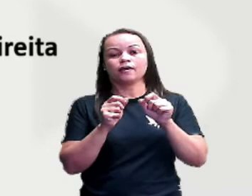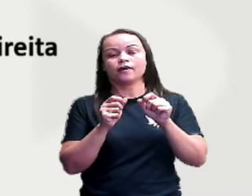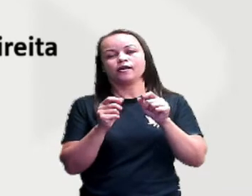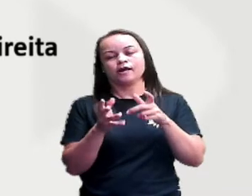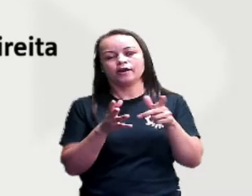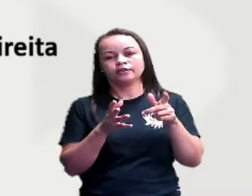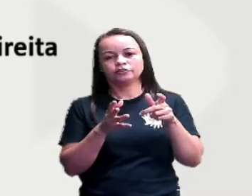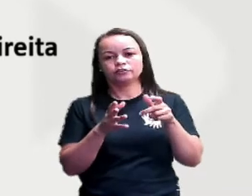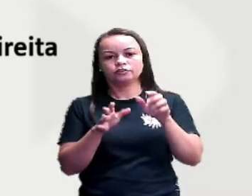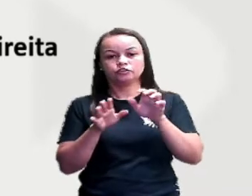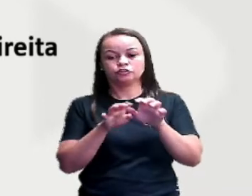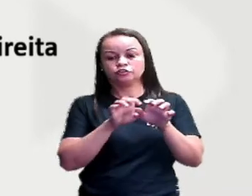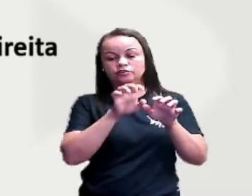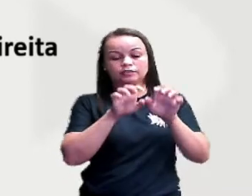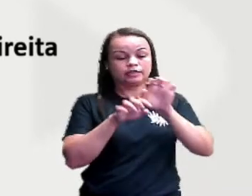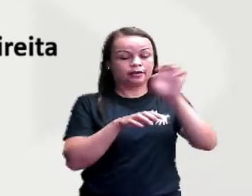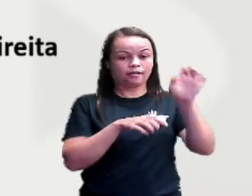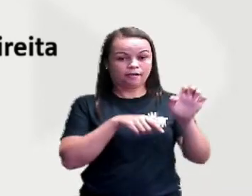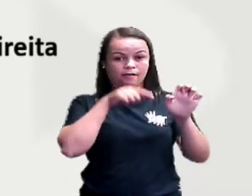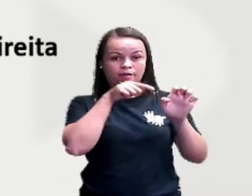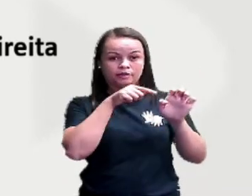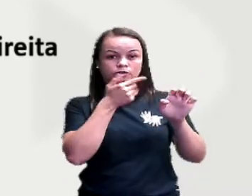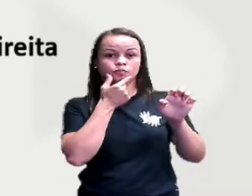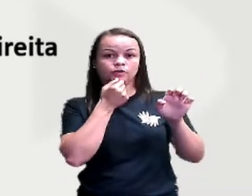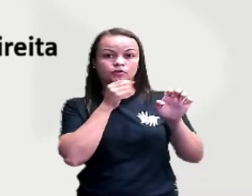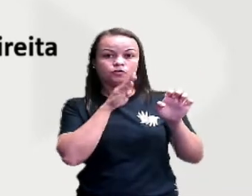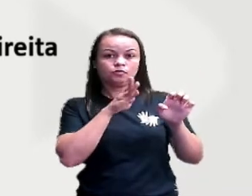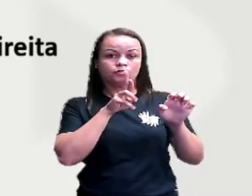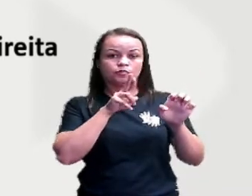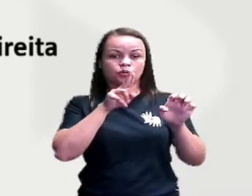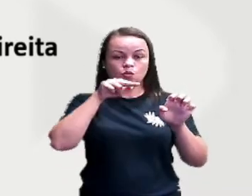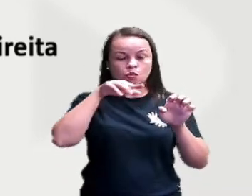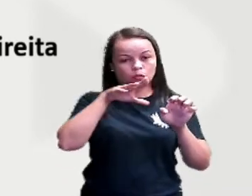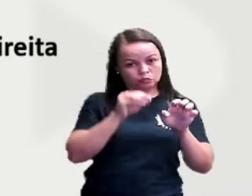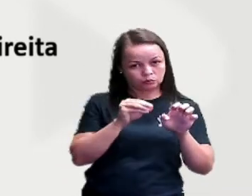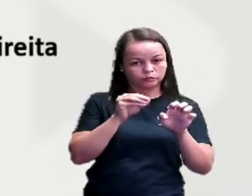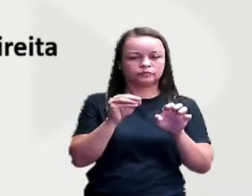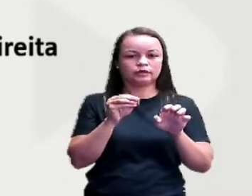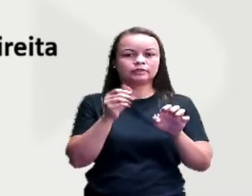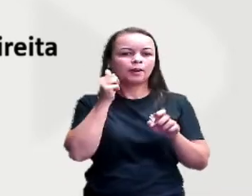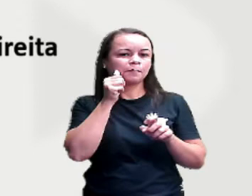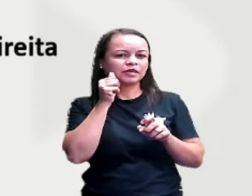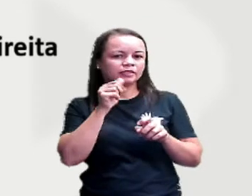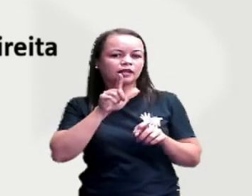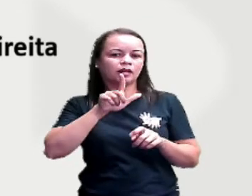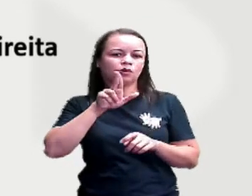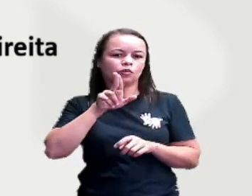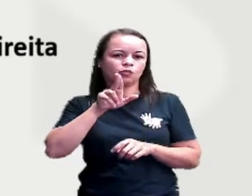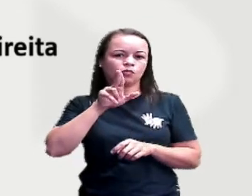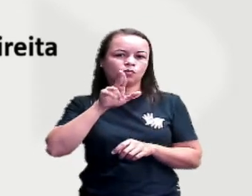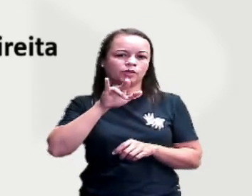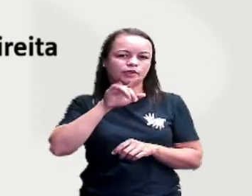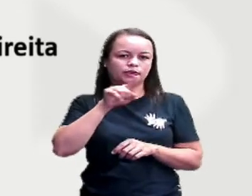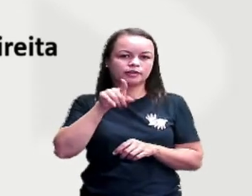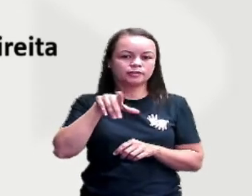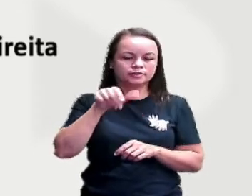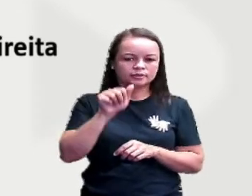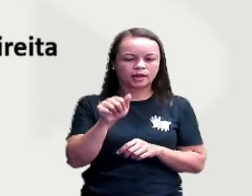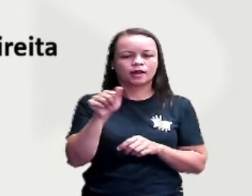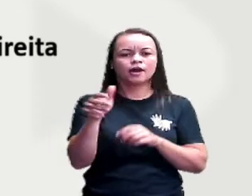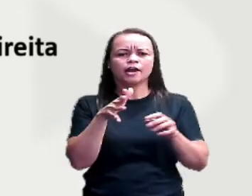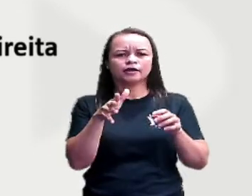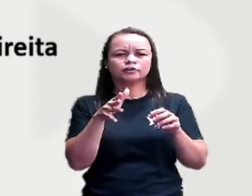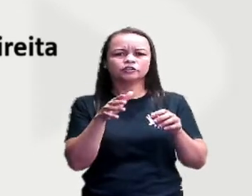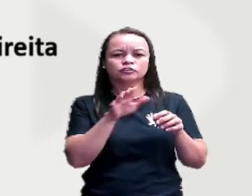Então, Luísa, ela é essa menininha aí, sorridente, que ela está à esquerda de Bruno, porque